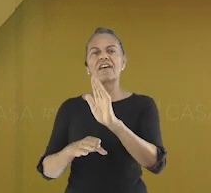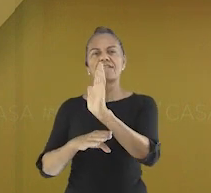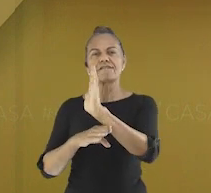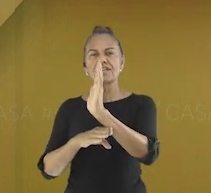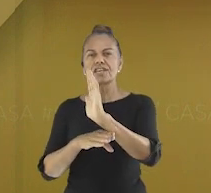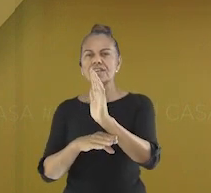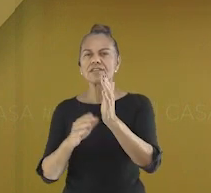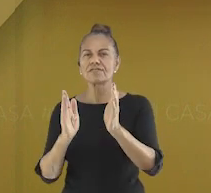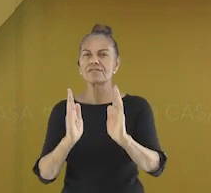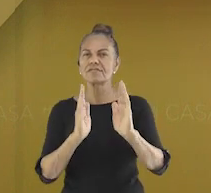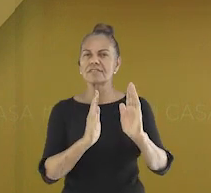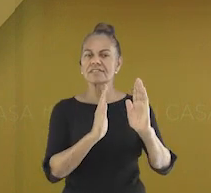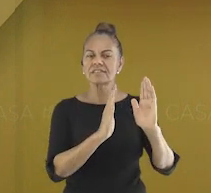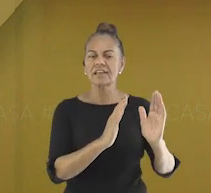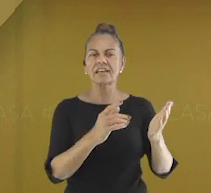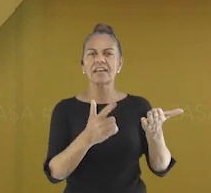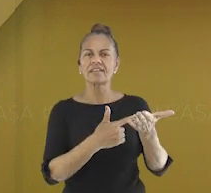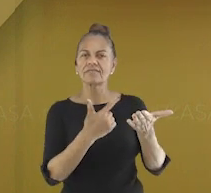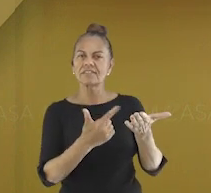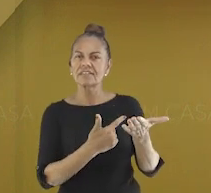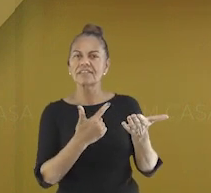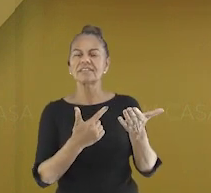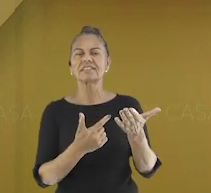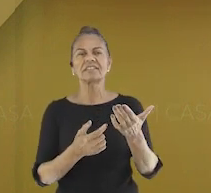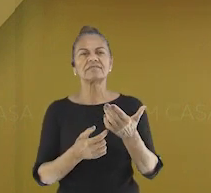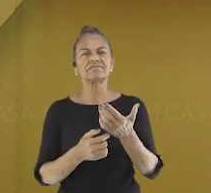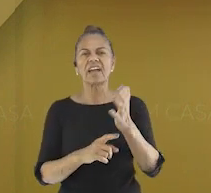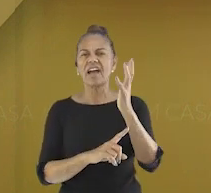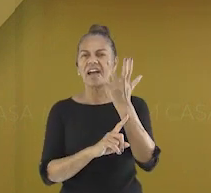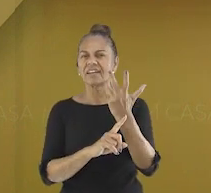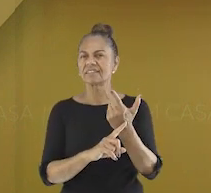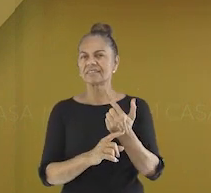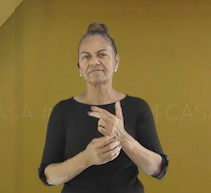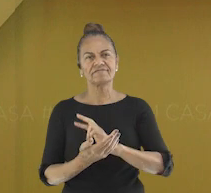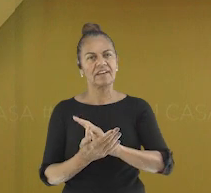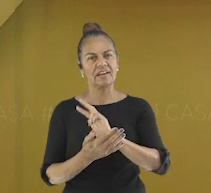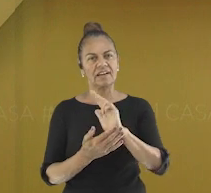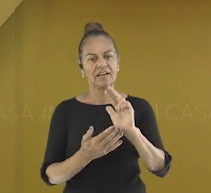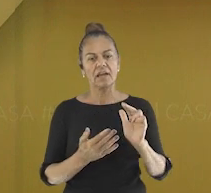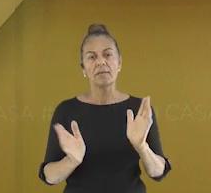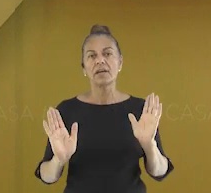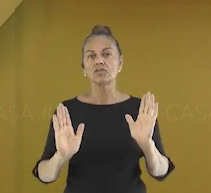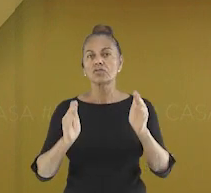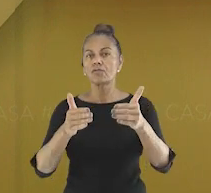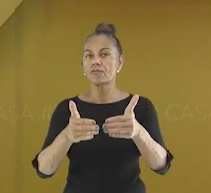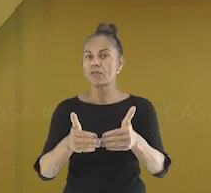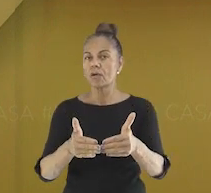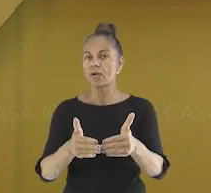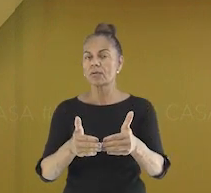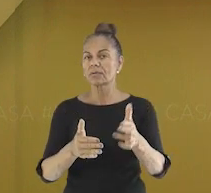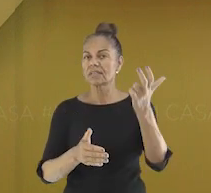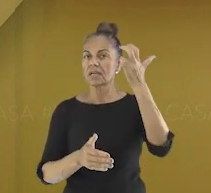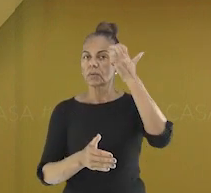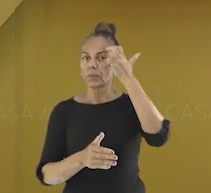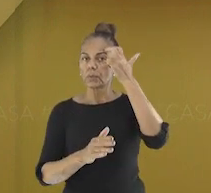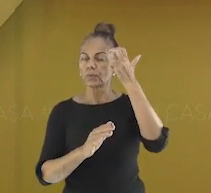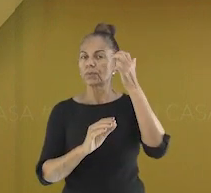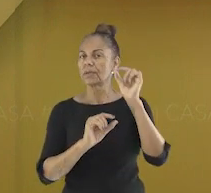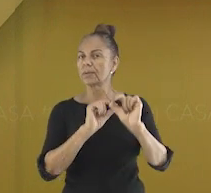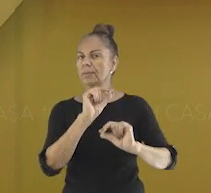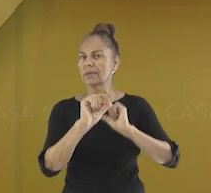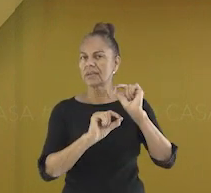danças, séries de televisão, revistas, filmes, entre outras artes. O foco dessa cultura é